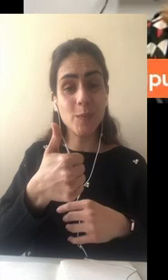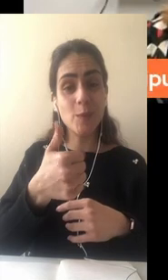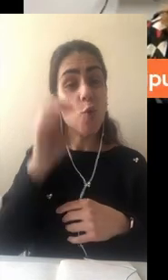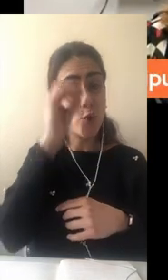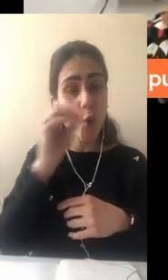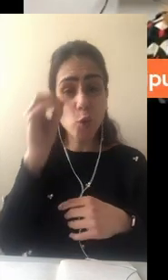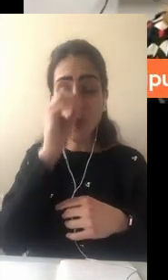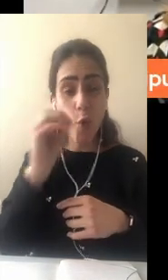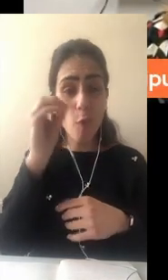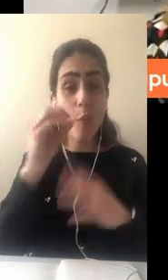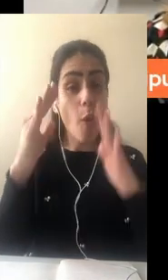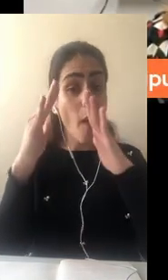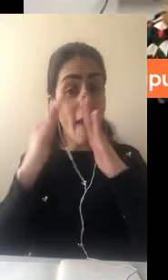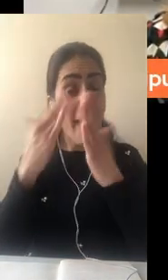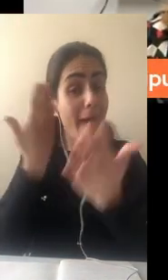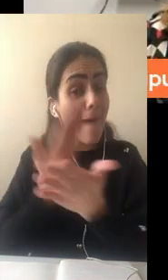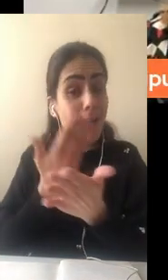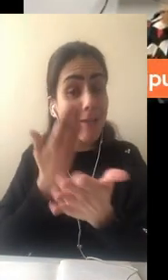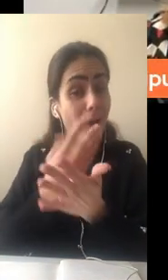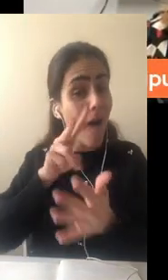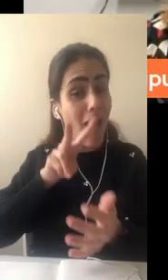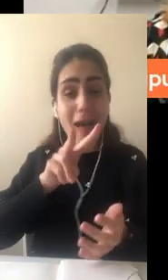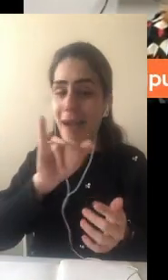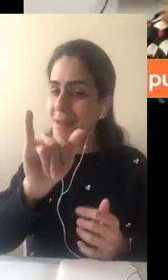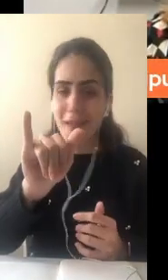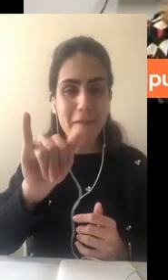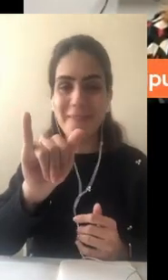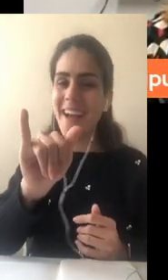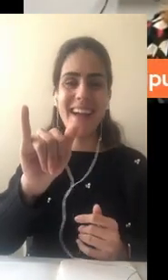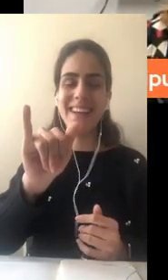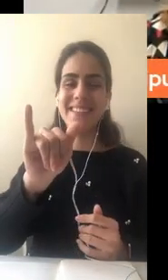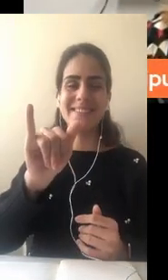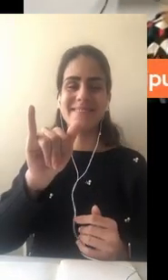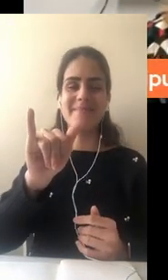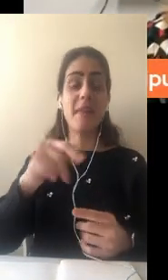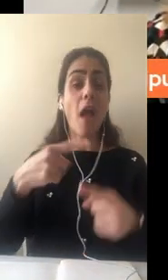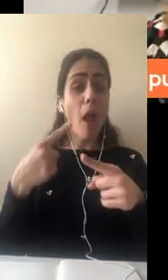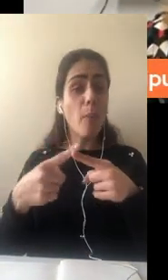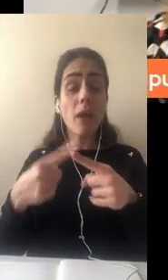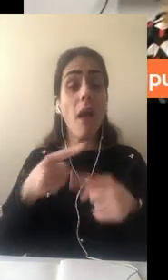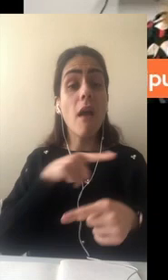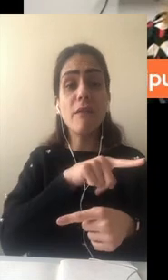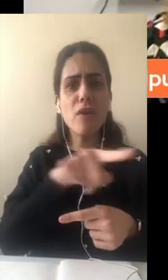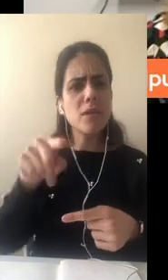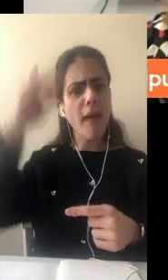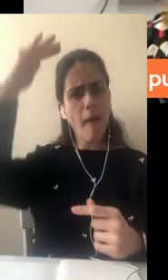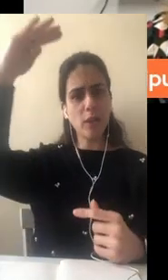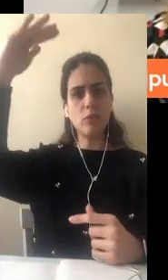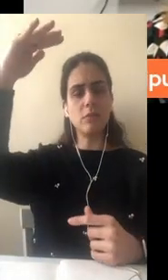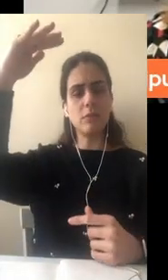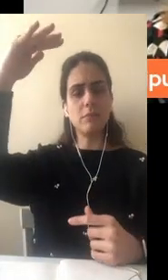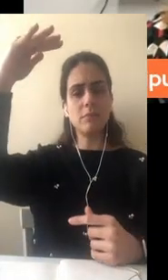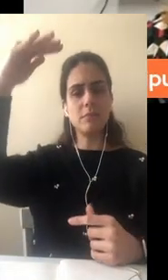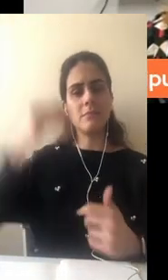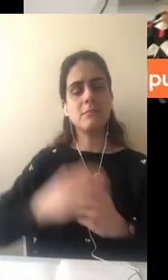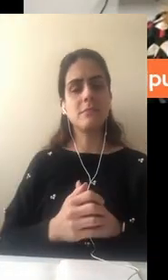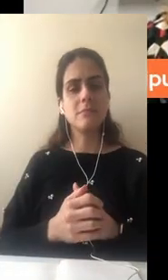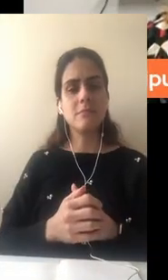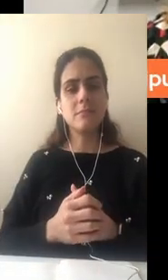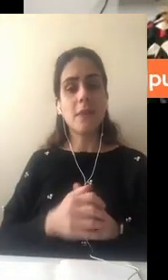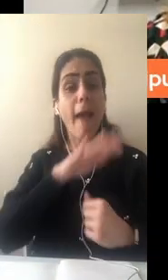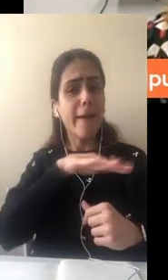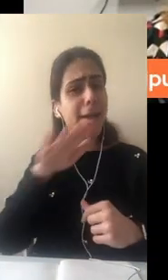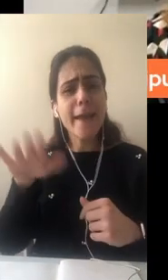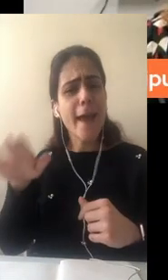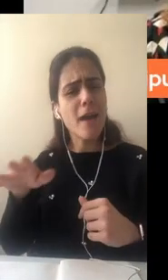sua. Porque você é adulto da relação. Você sabe que não quer que ele tenha aquela vivência. Então, não